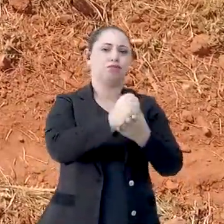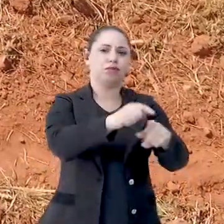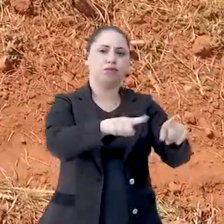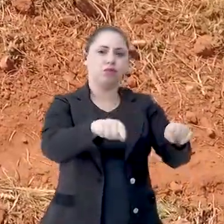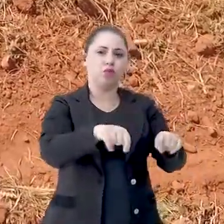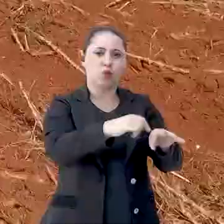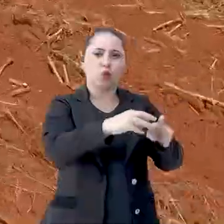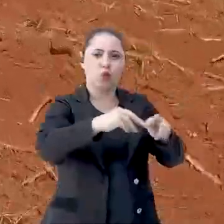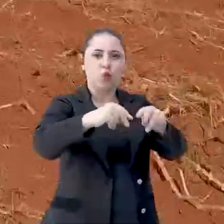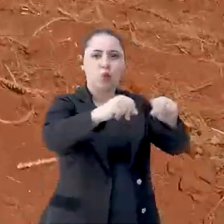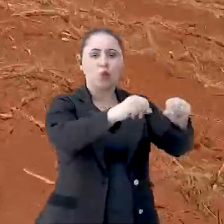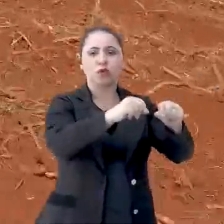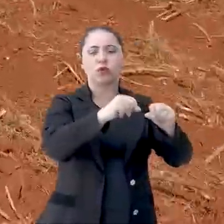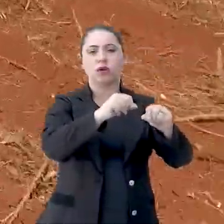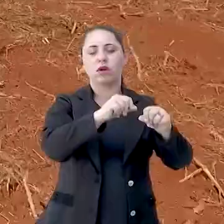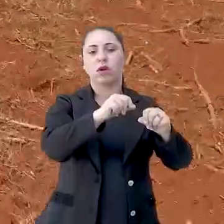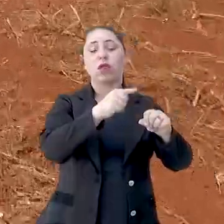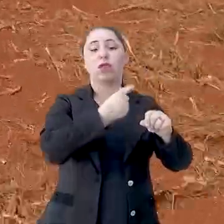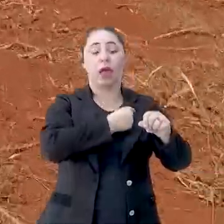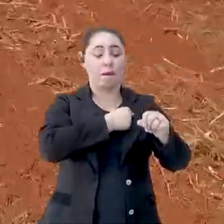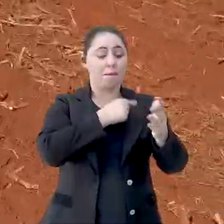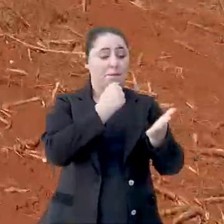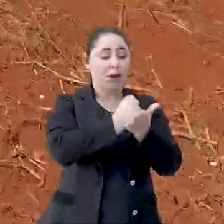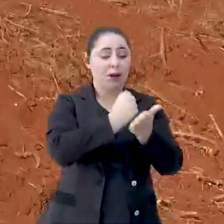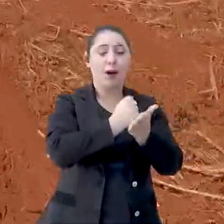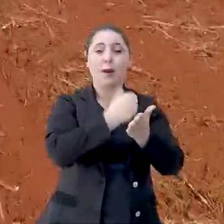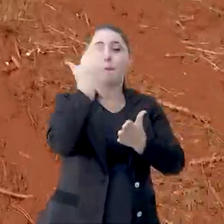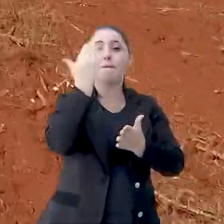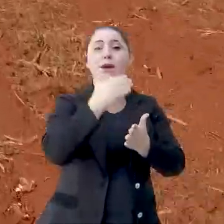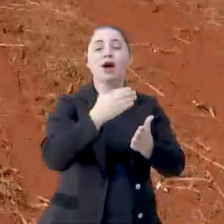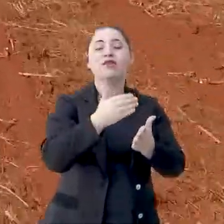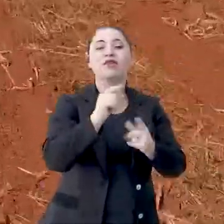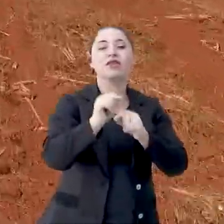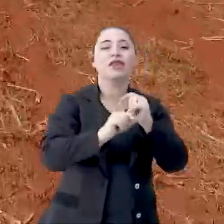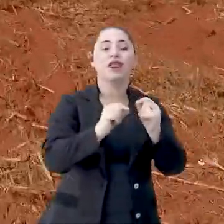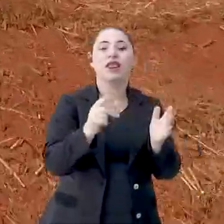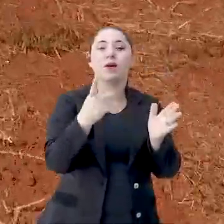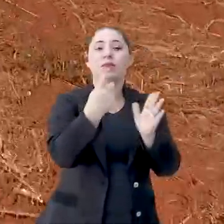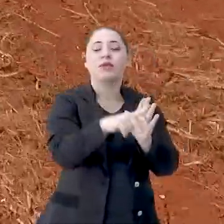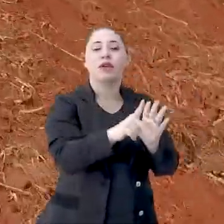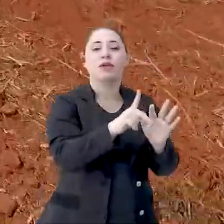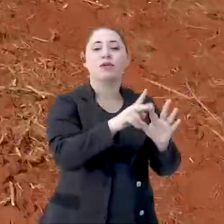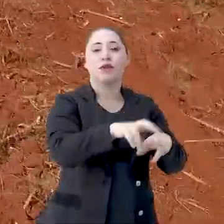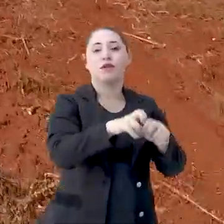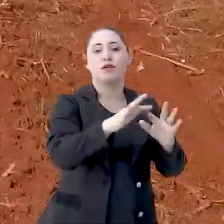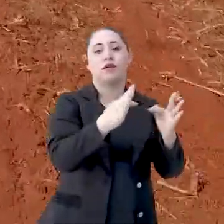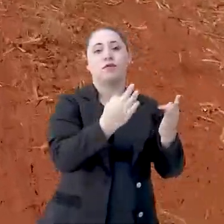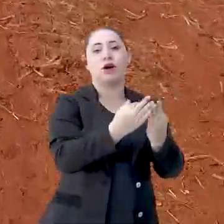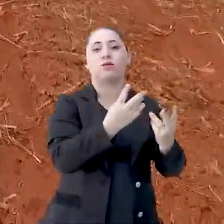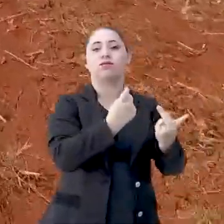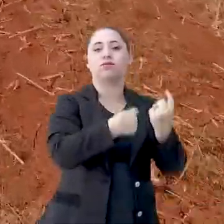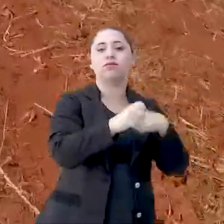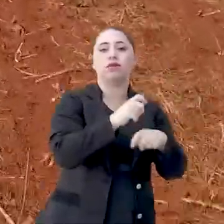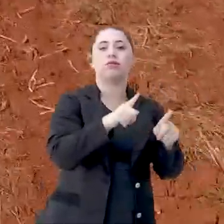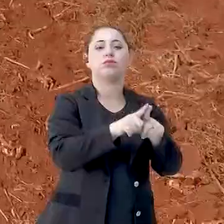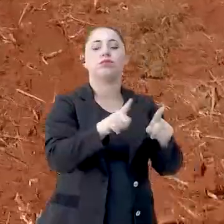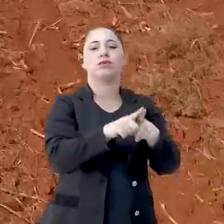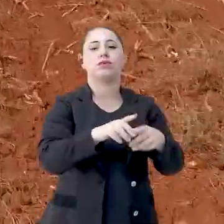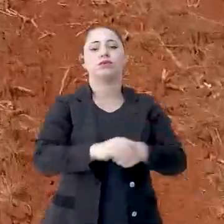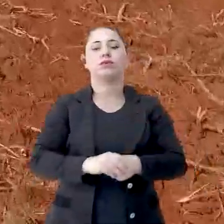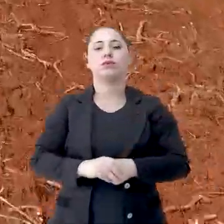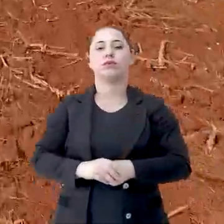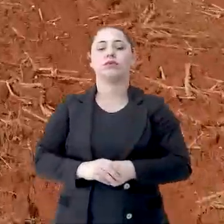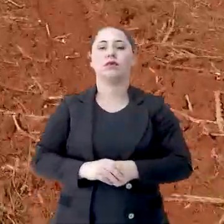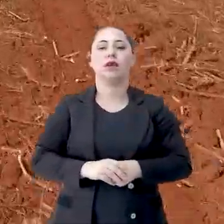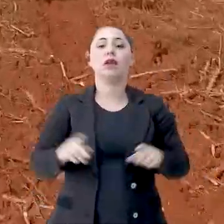produtores rurais do município receberam seus títulos de regularização fundiária. E com a posse da propriedade, o agricultor